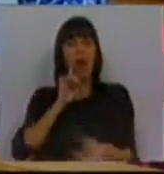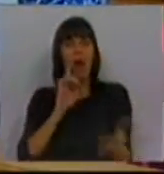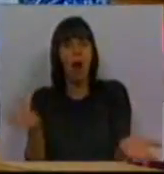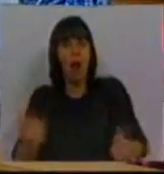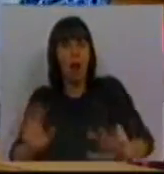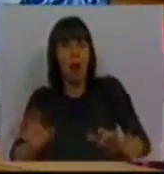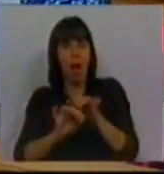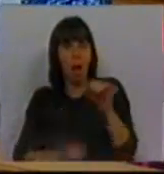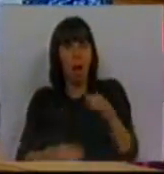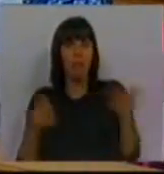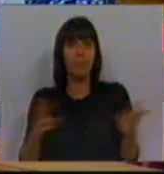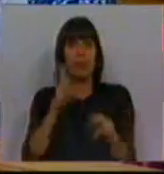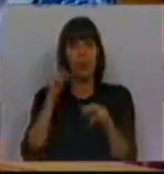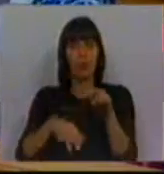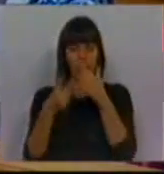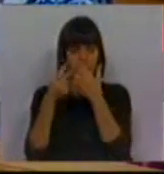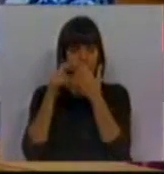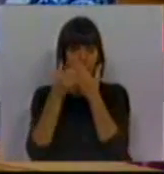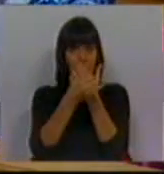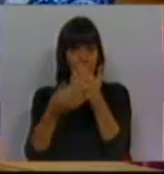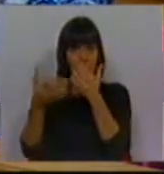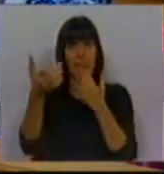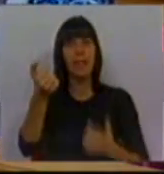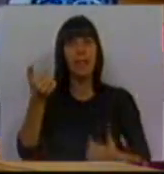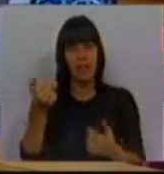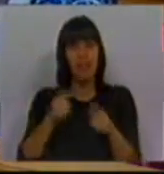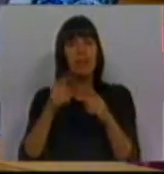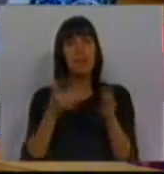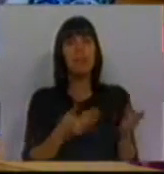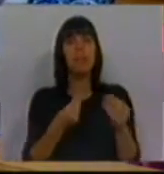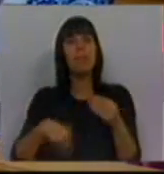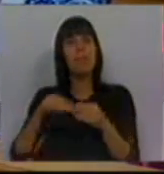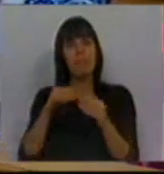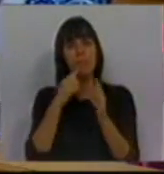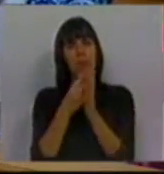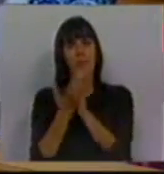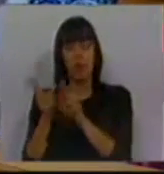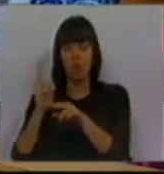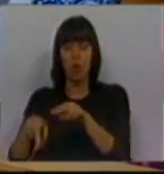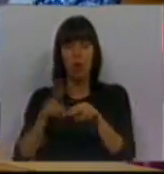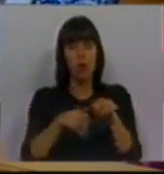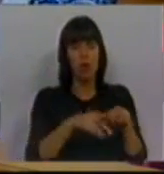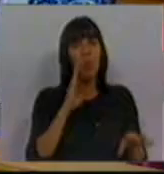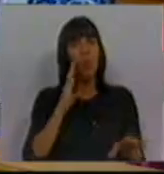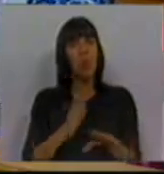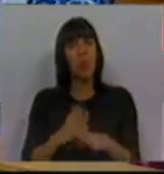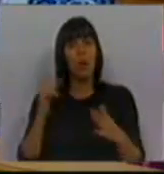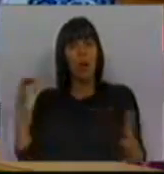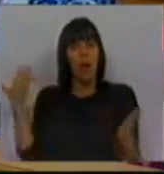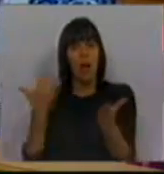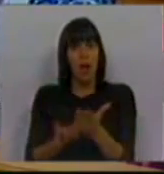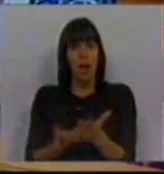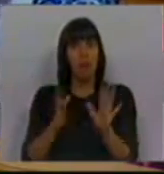desqualificação. Ao corte de 2015, acumulam-se um conjunto de cortes feitos nos últimos